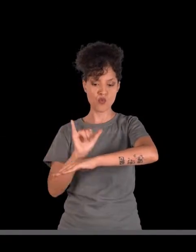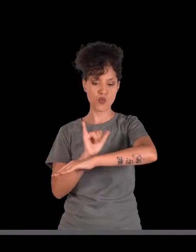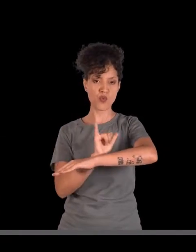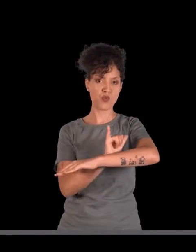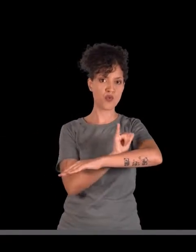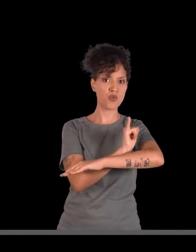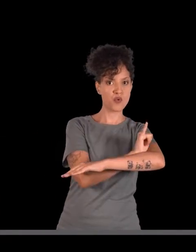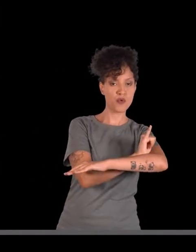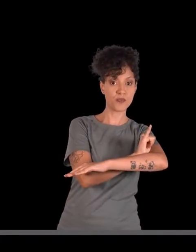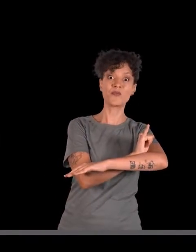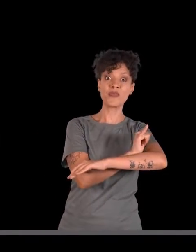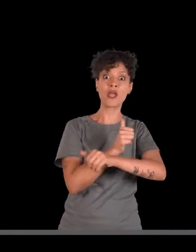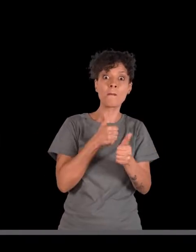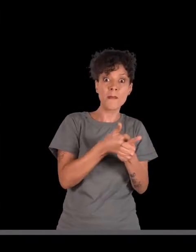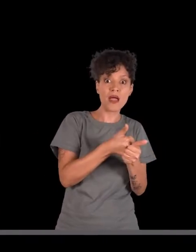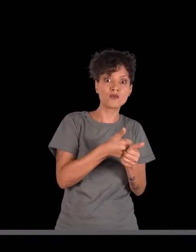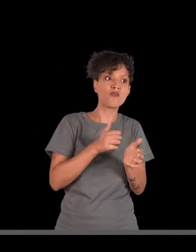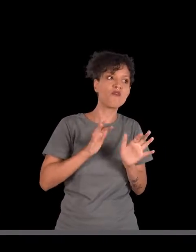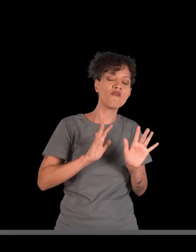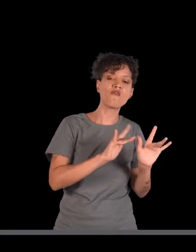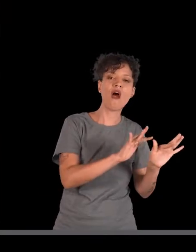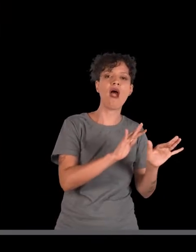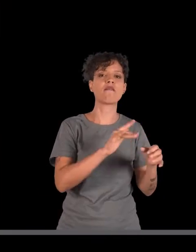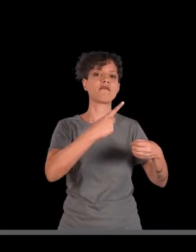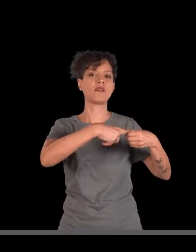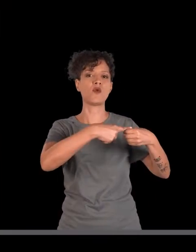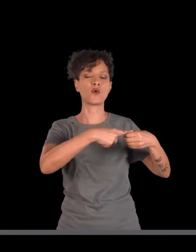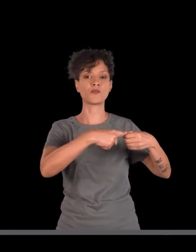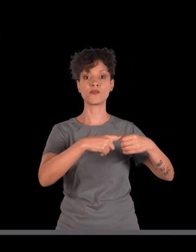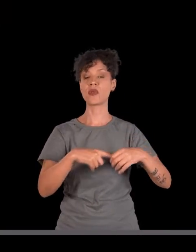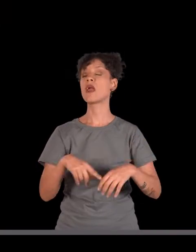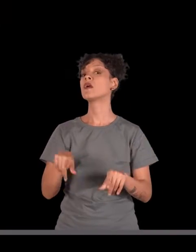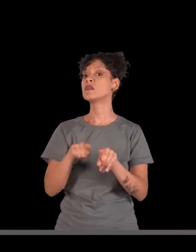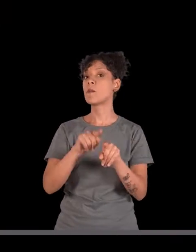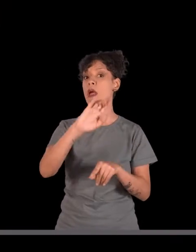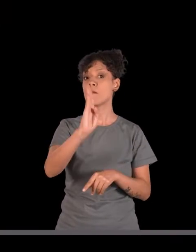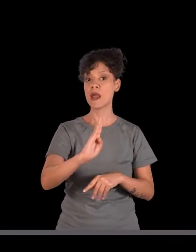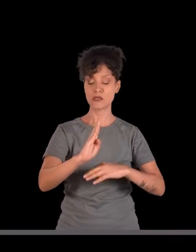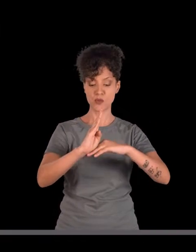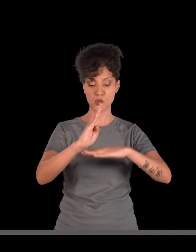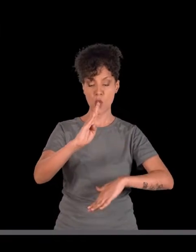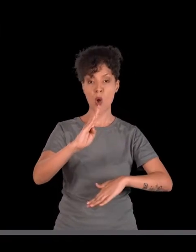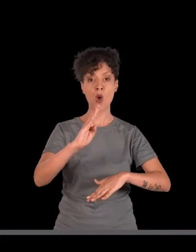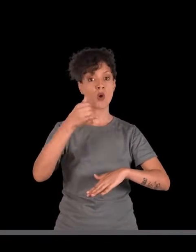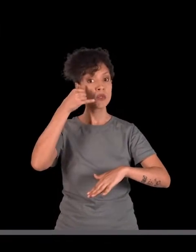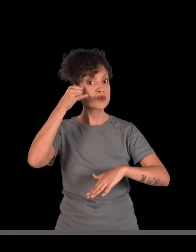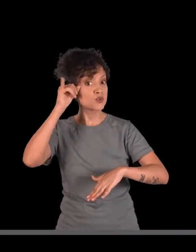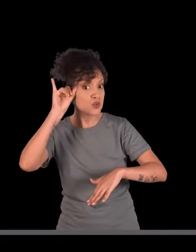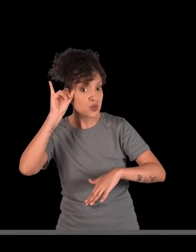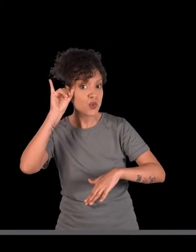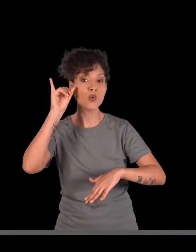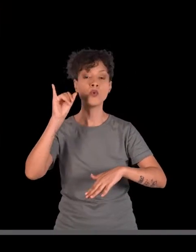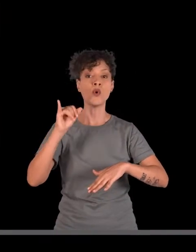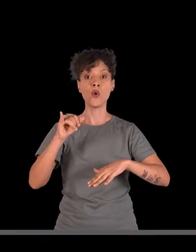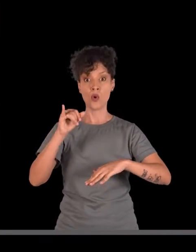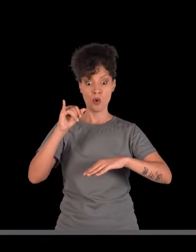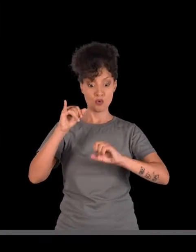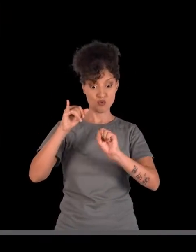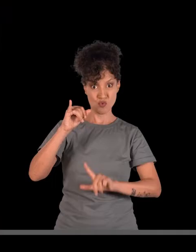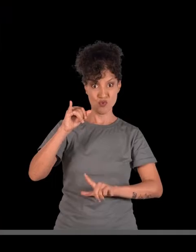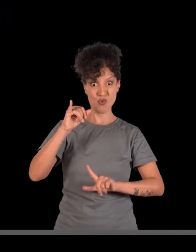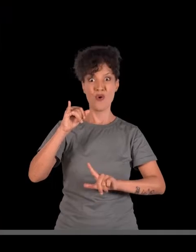mais para o interior. Existiu isso. Na região sul também começa a ser muito começa